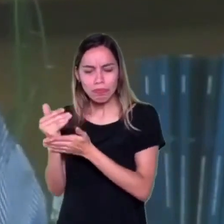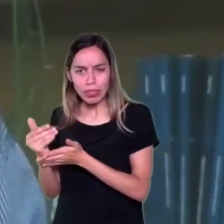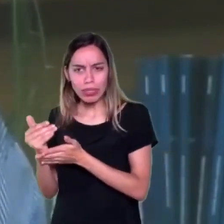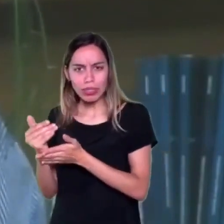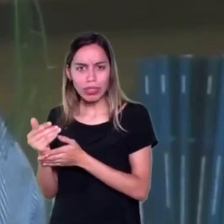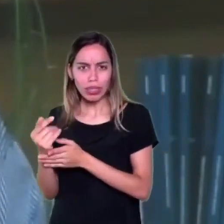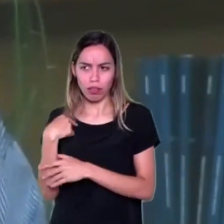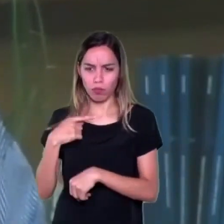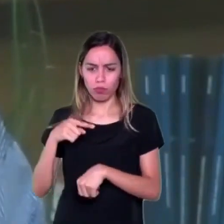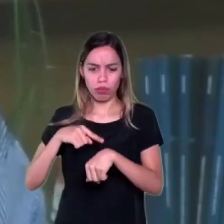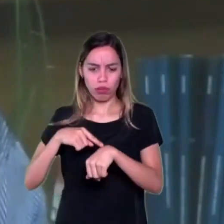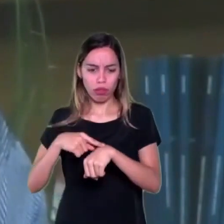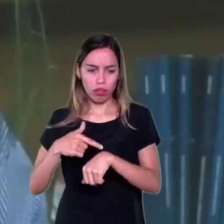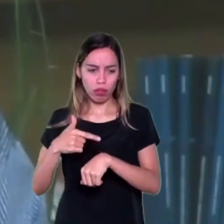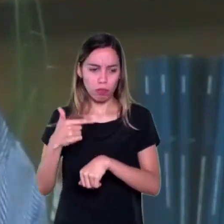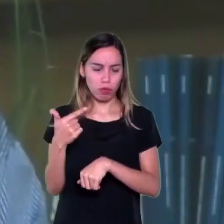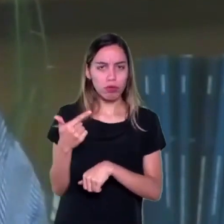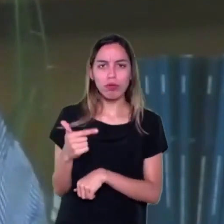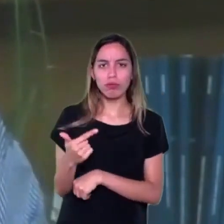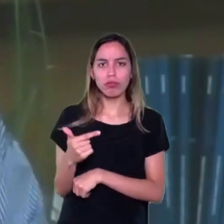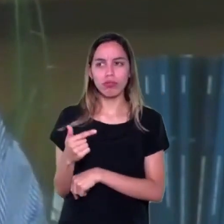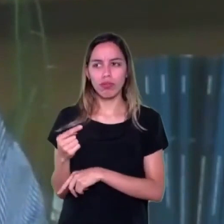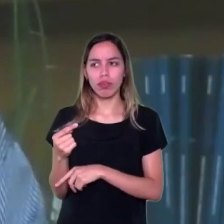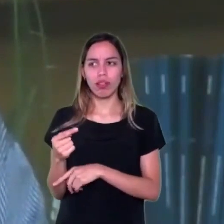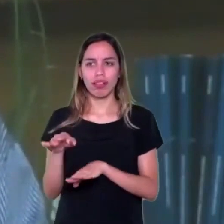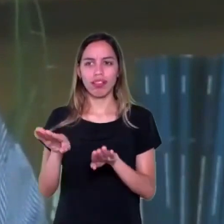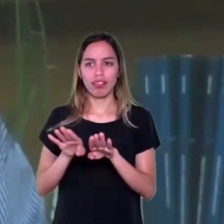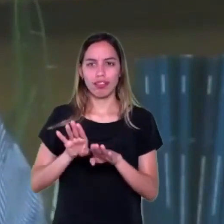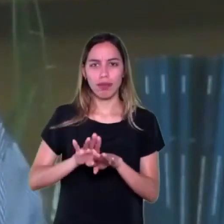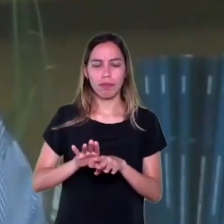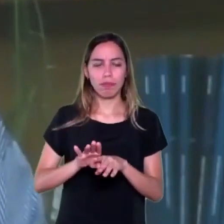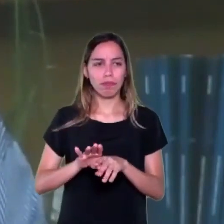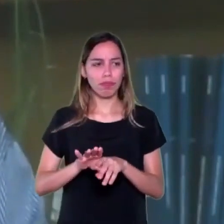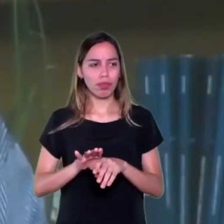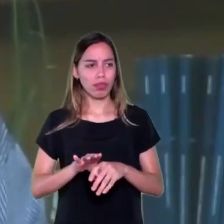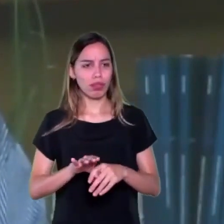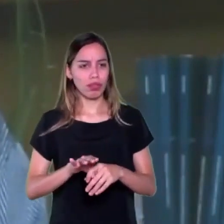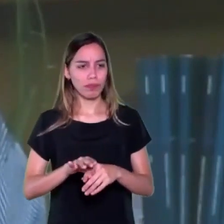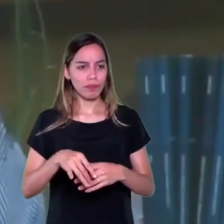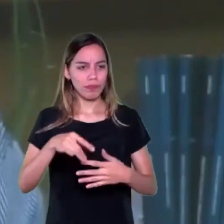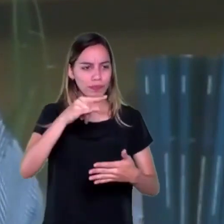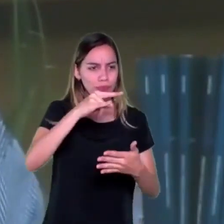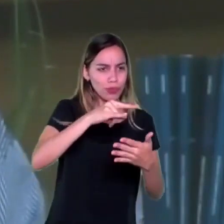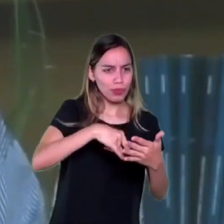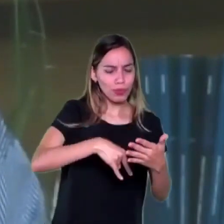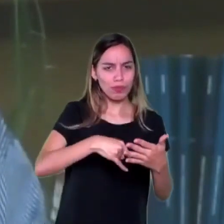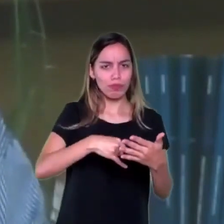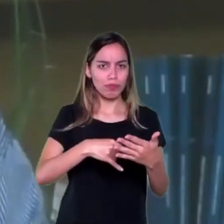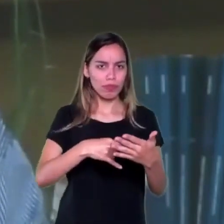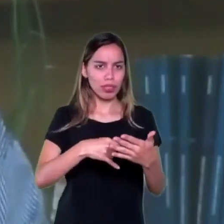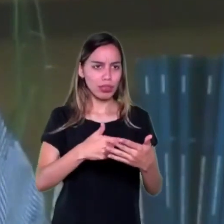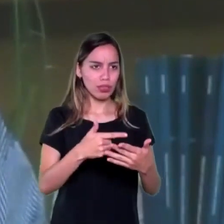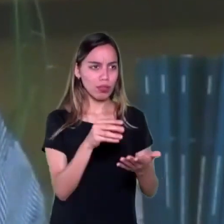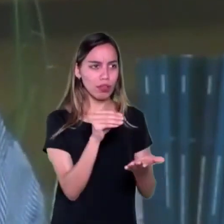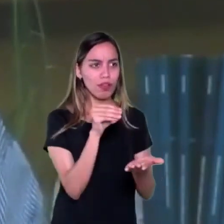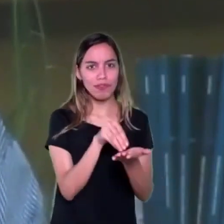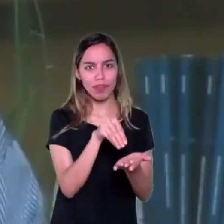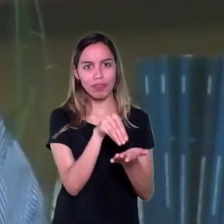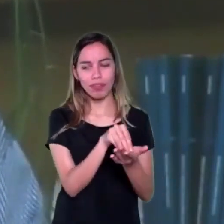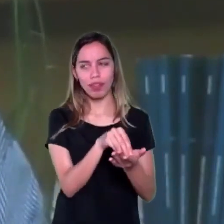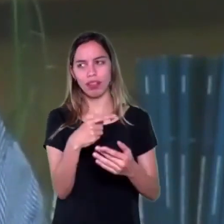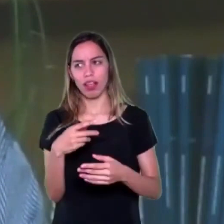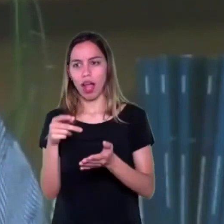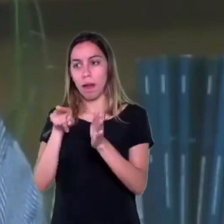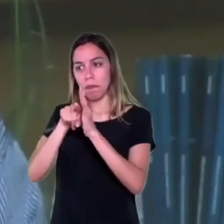de tempo e à ausência mesmo de patrimônio material, a pesquisa ficou um pouco de